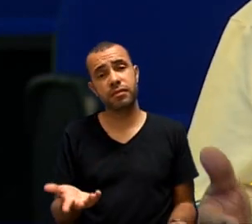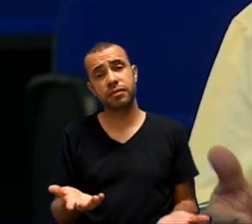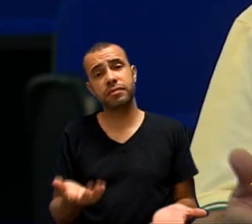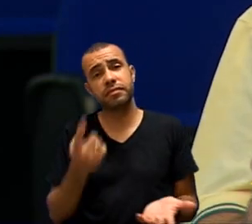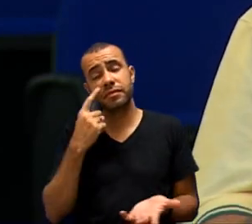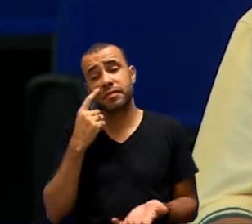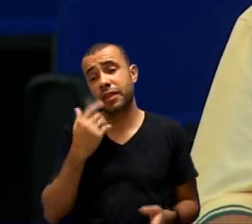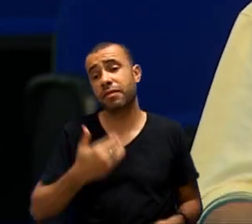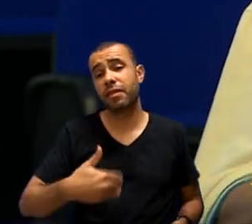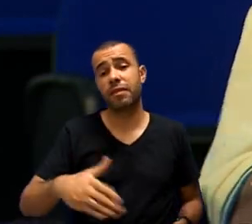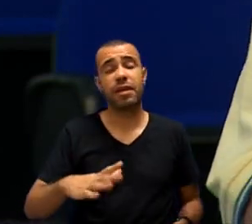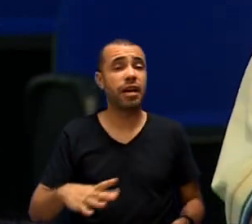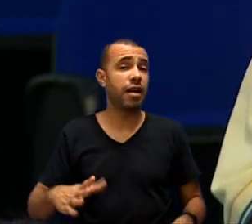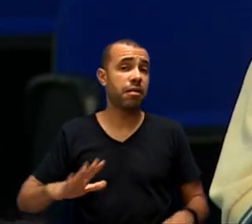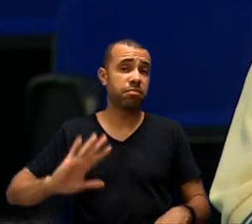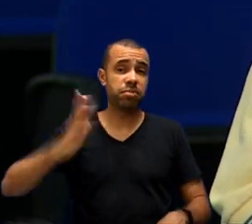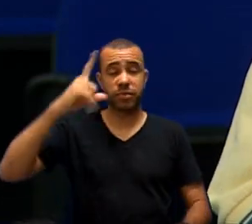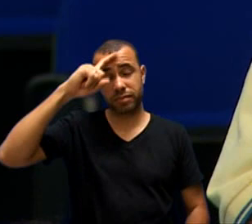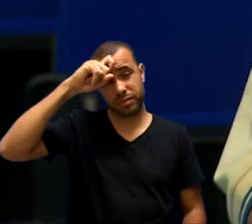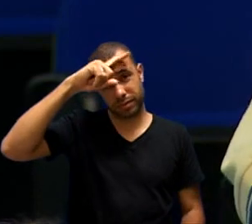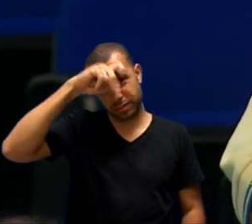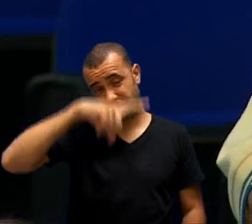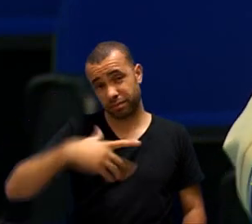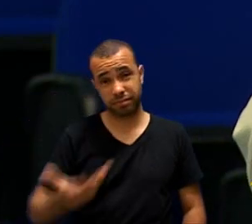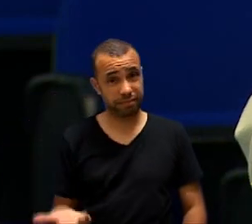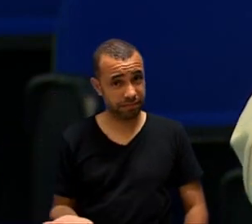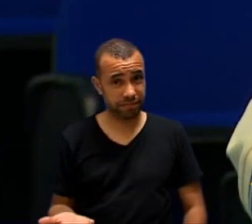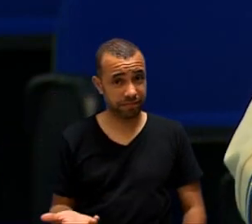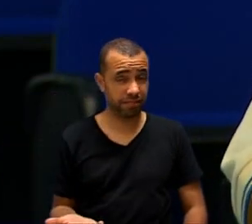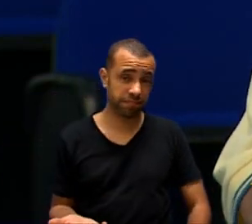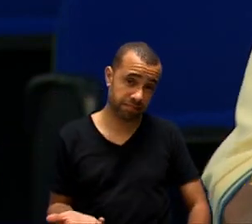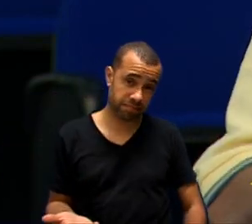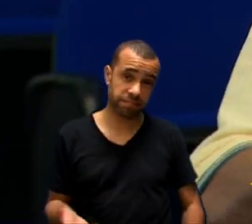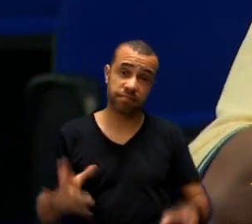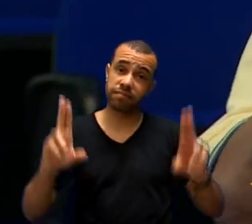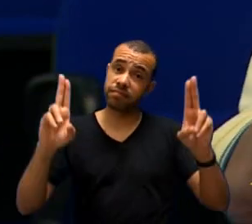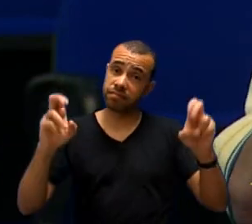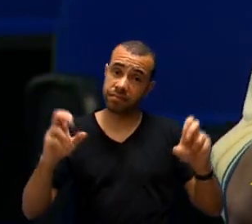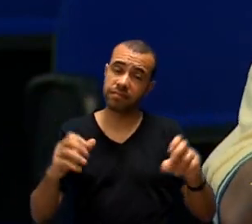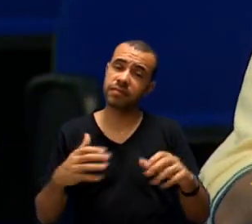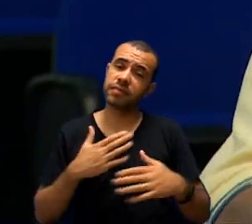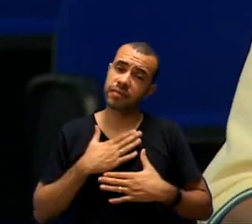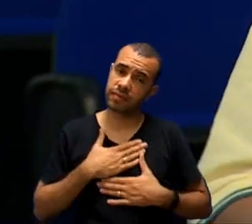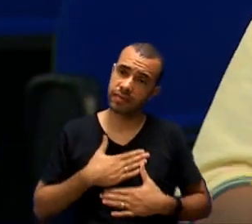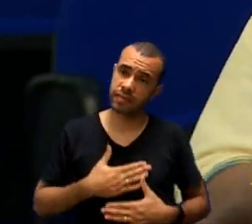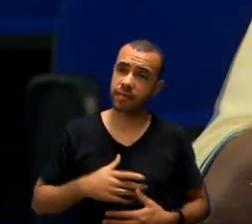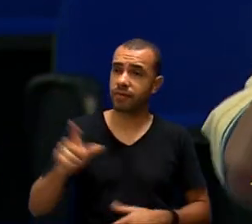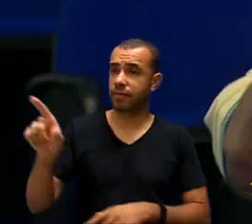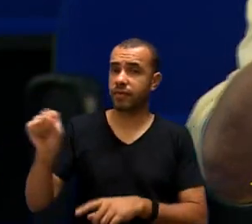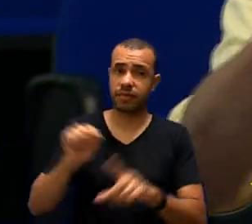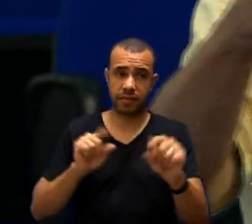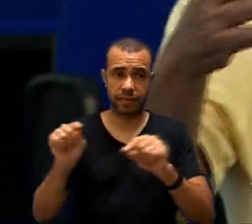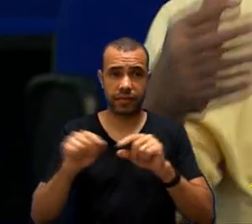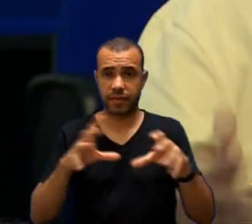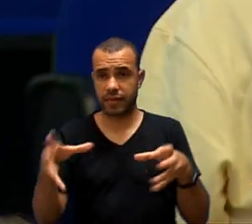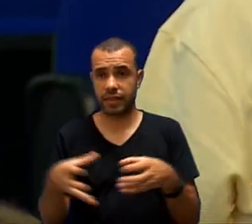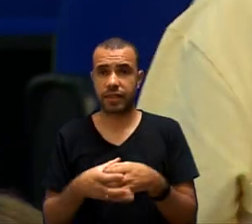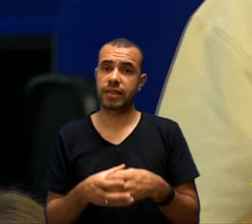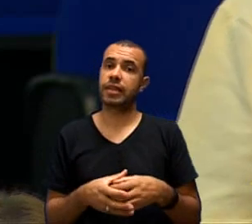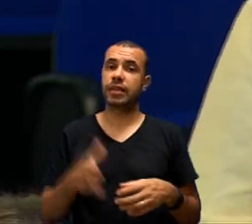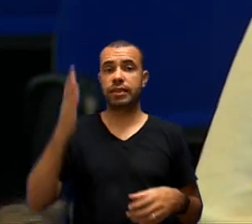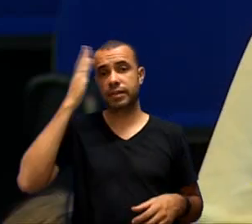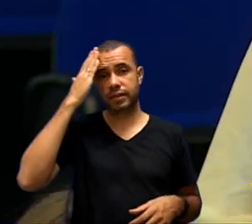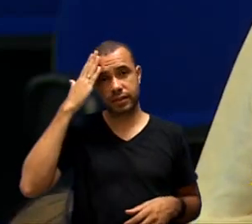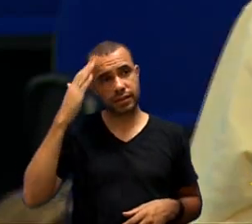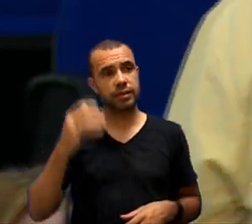mais difíceis. Então, esse é um assunto para ser discutido com mais calma, com gente que entende e plantando para o futuro.